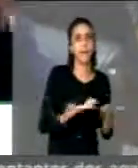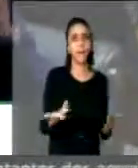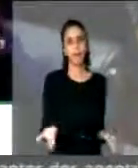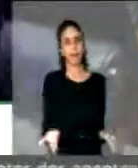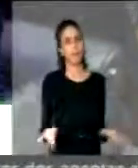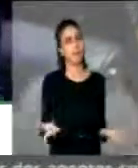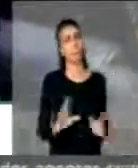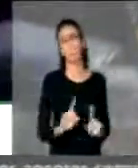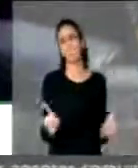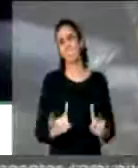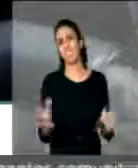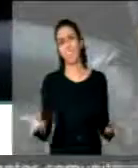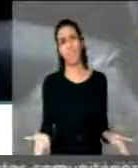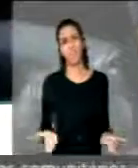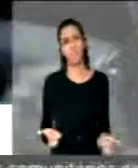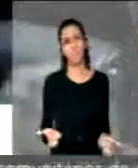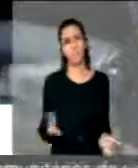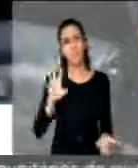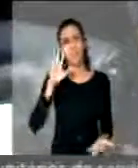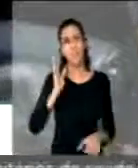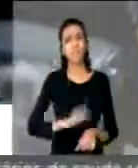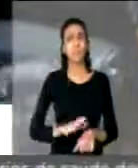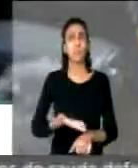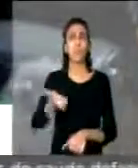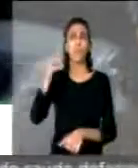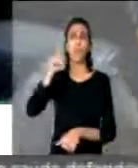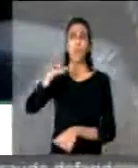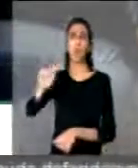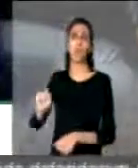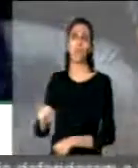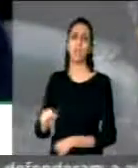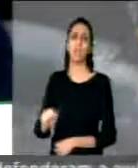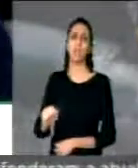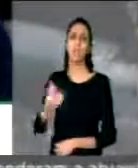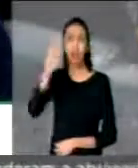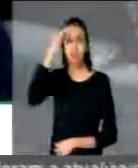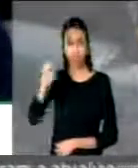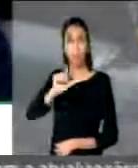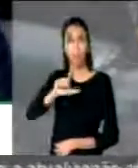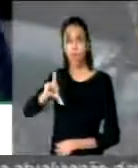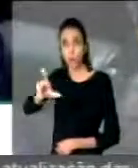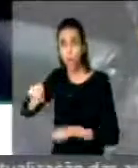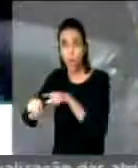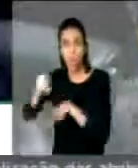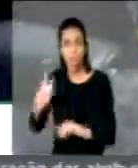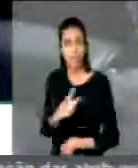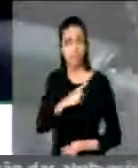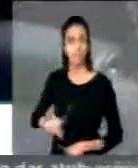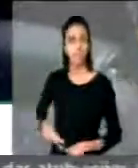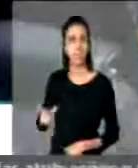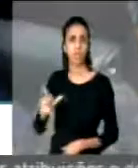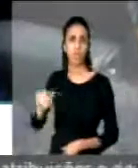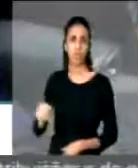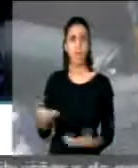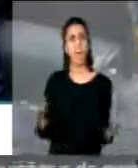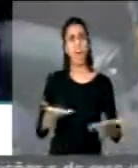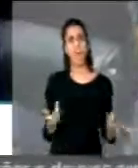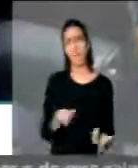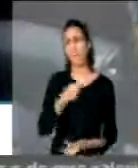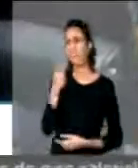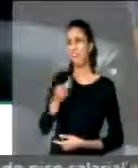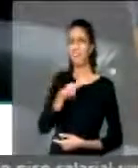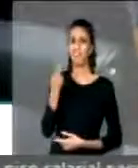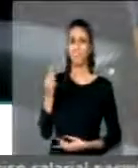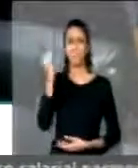ressuscitar Lula, que hoje tem que estar respondendo pelos crimes que cometeu, vim agora com essa cantinela para